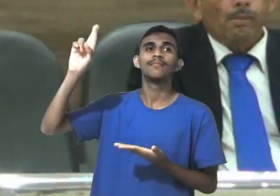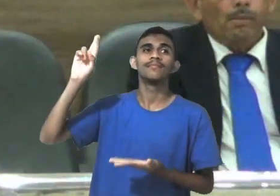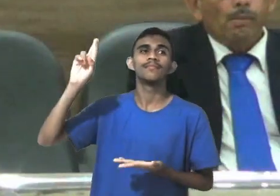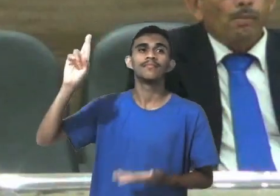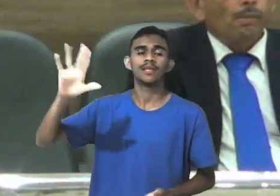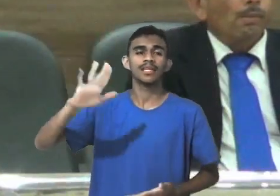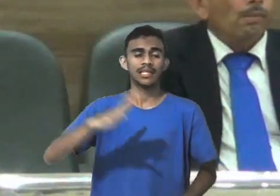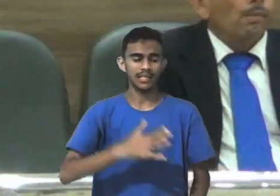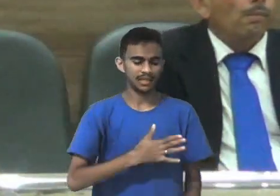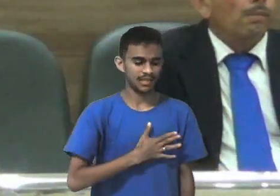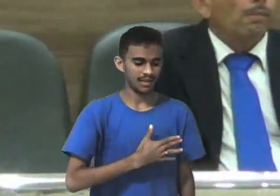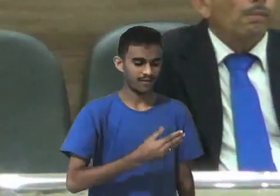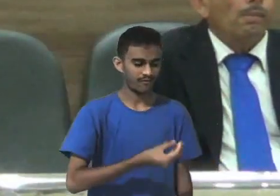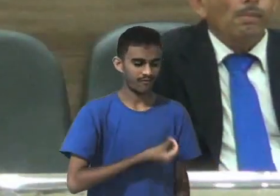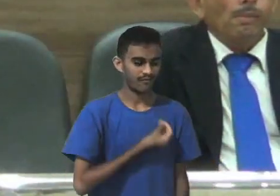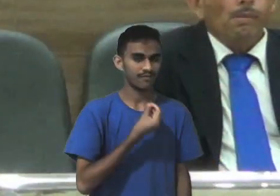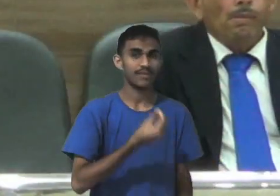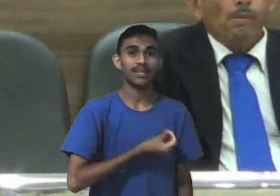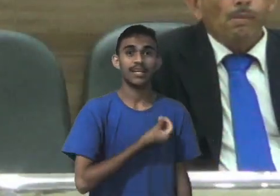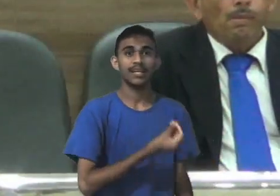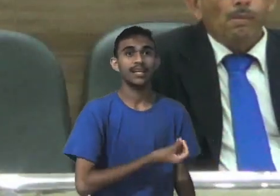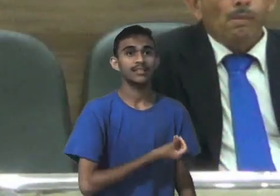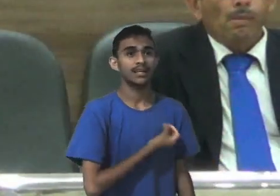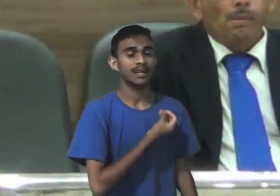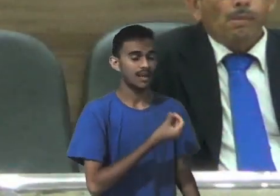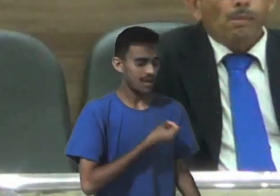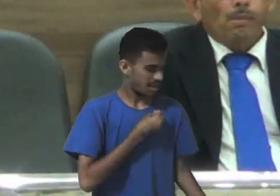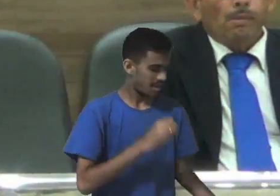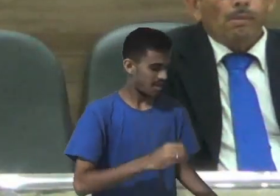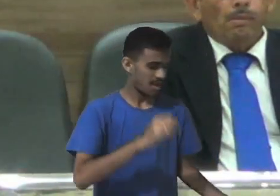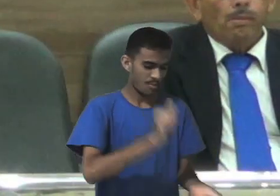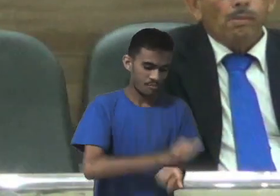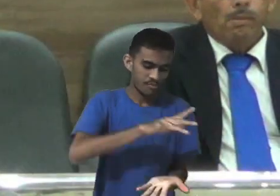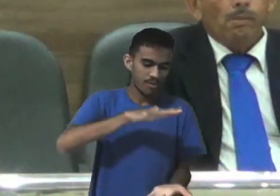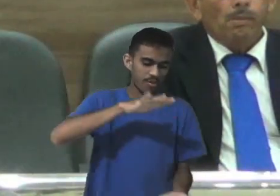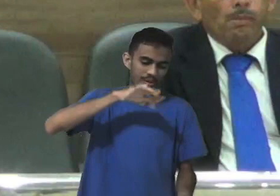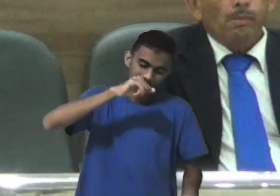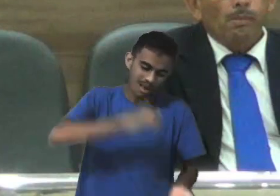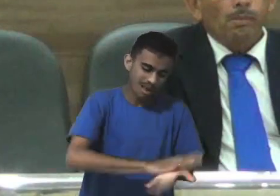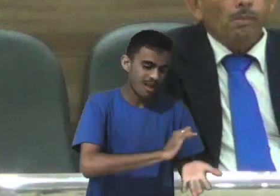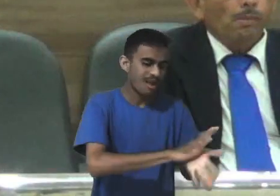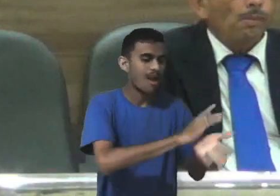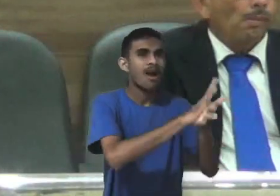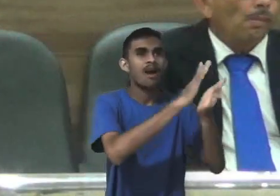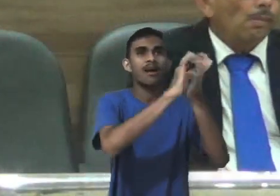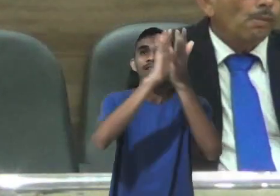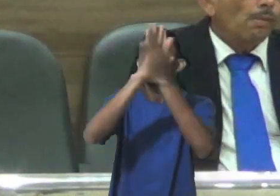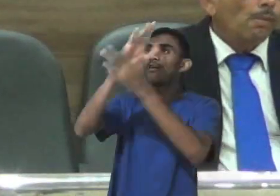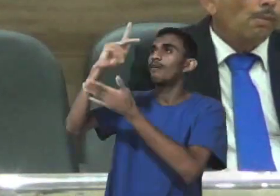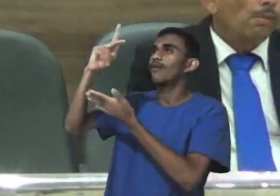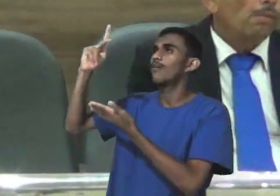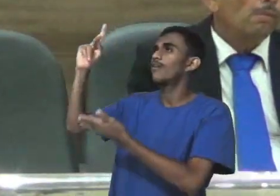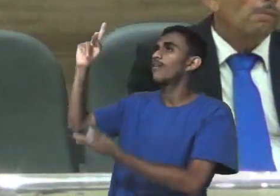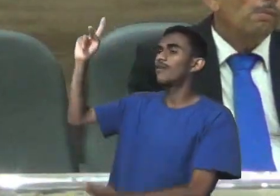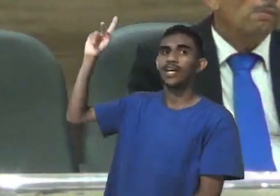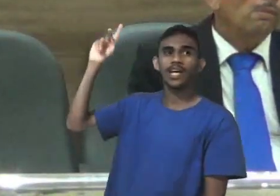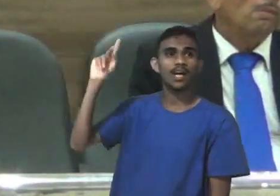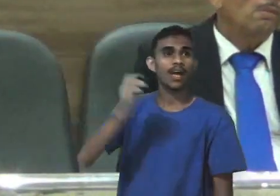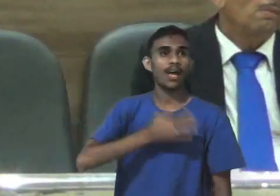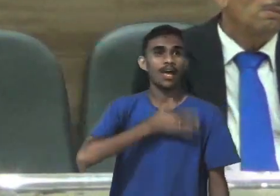Senhor. Minha vida é para o teu